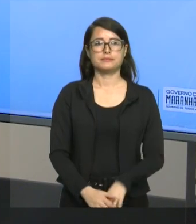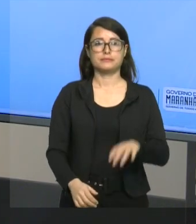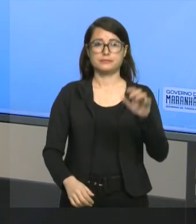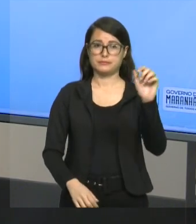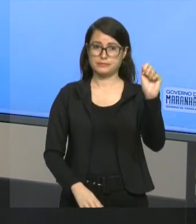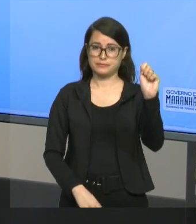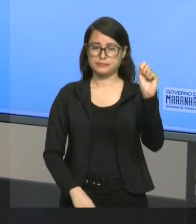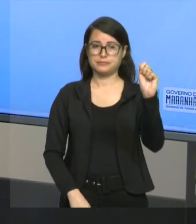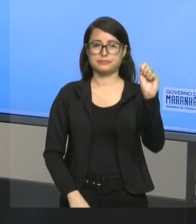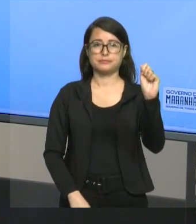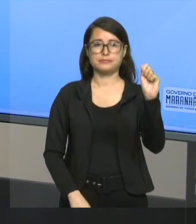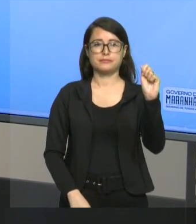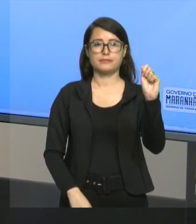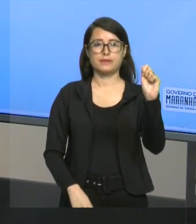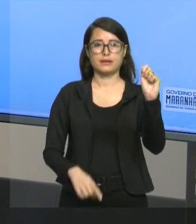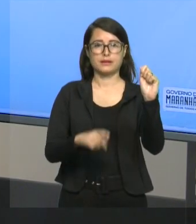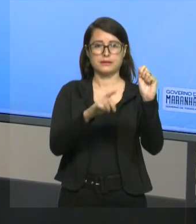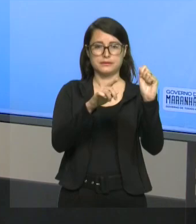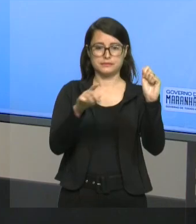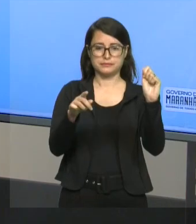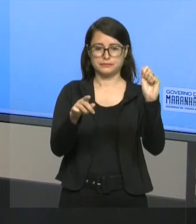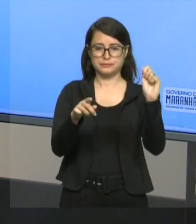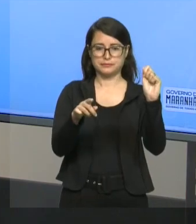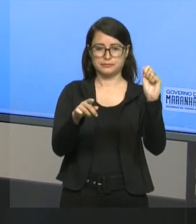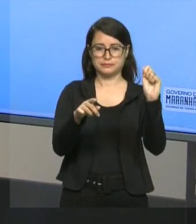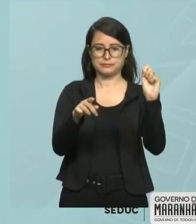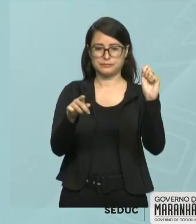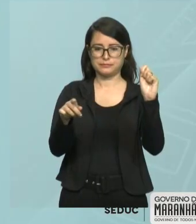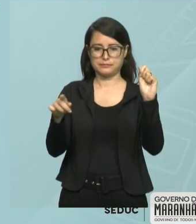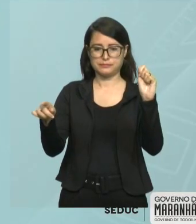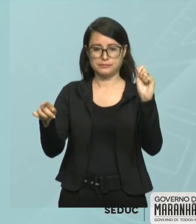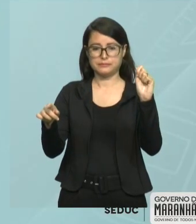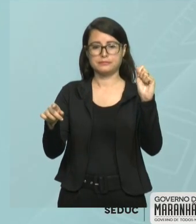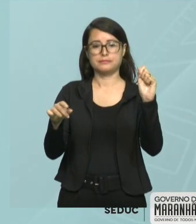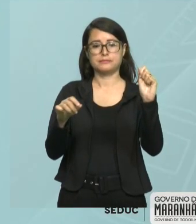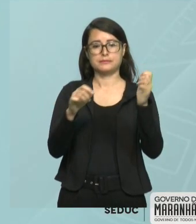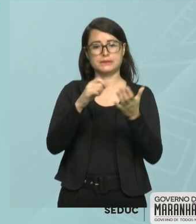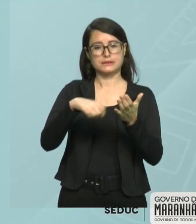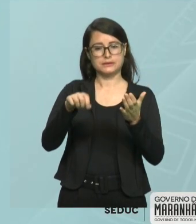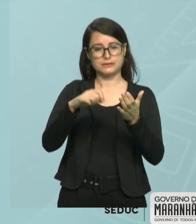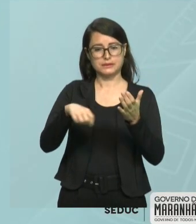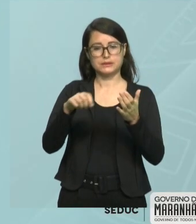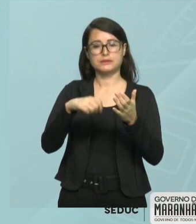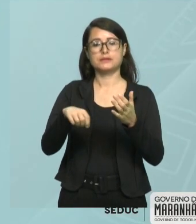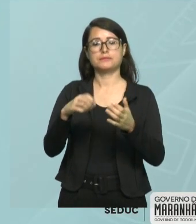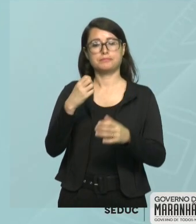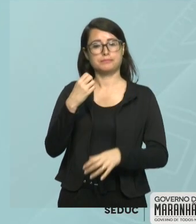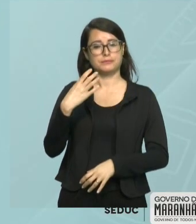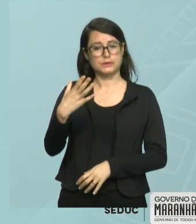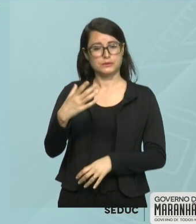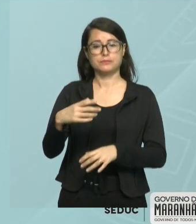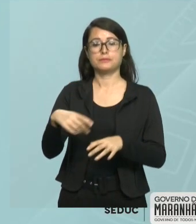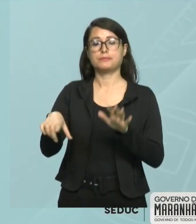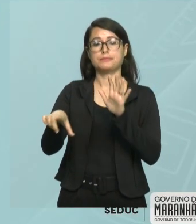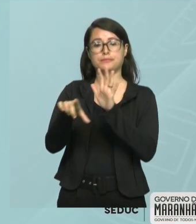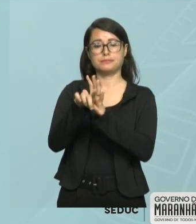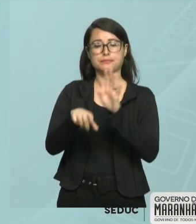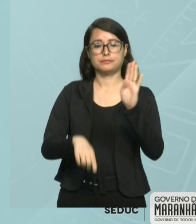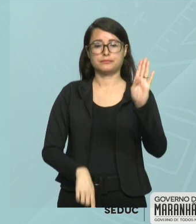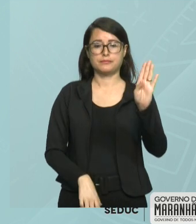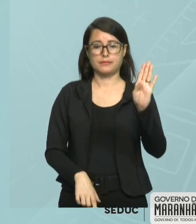Letra A. Os escrivães serão beneficiados por esta lei. Letra